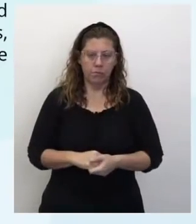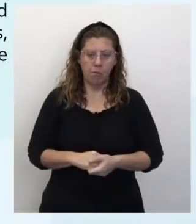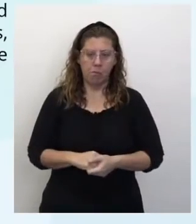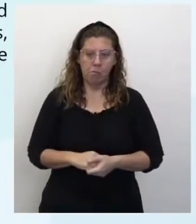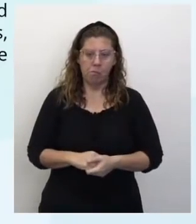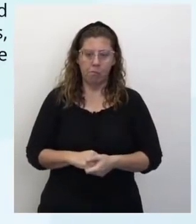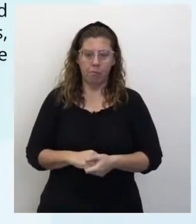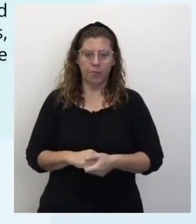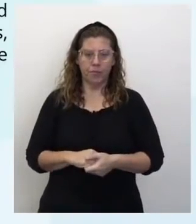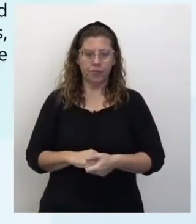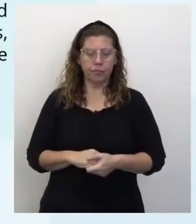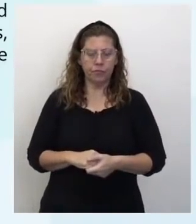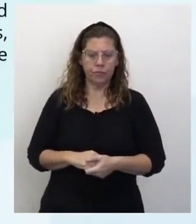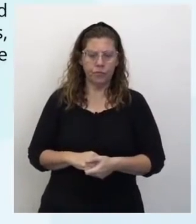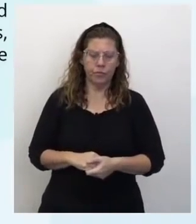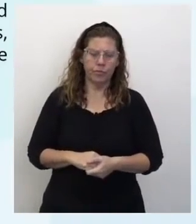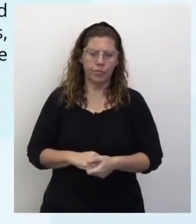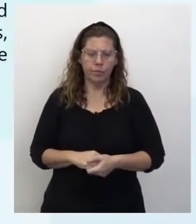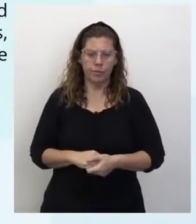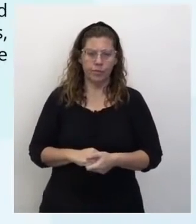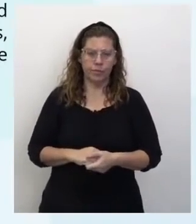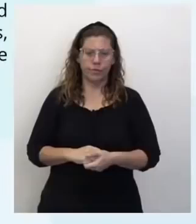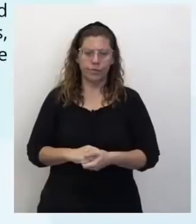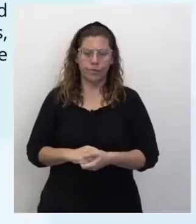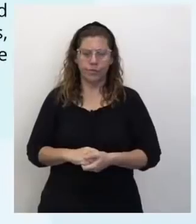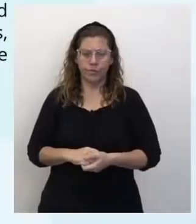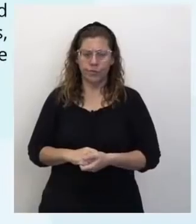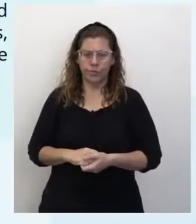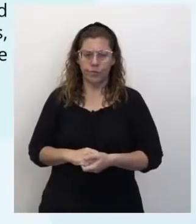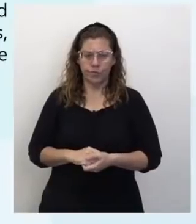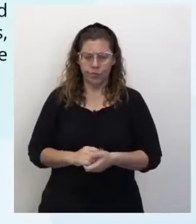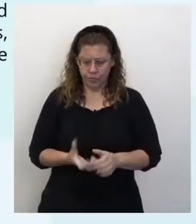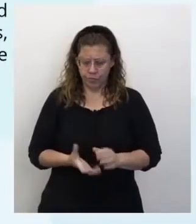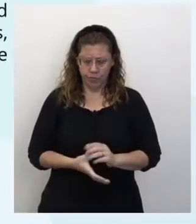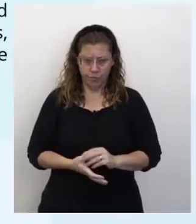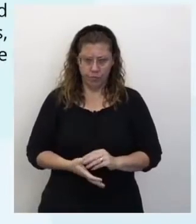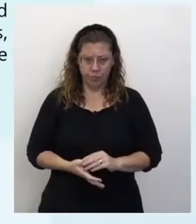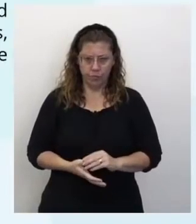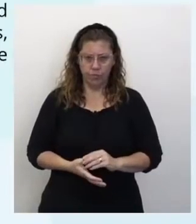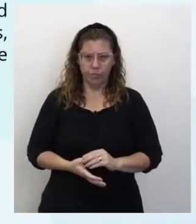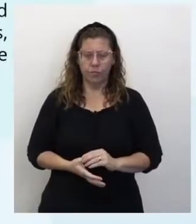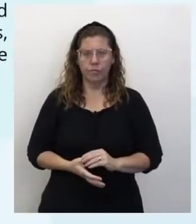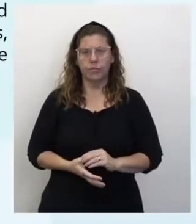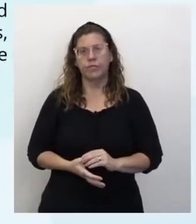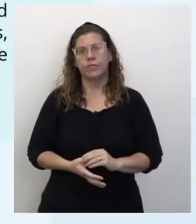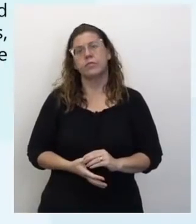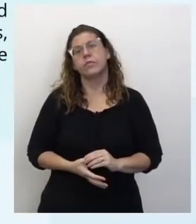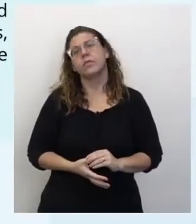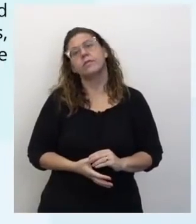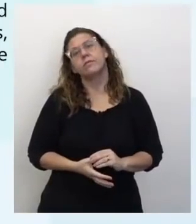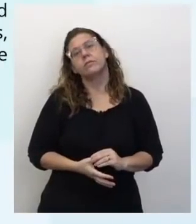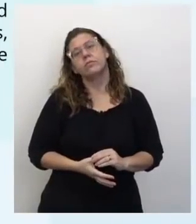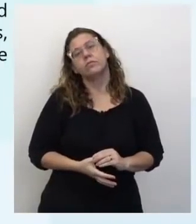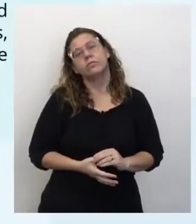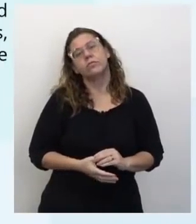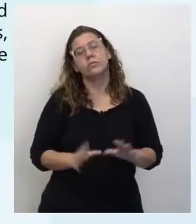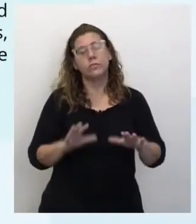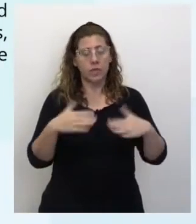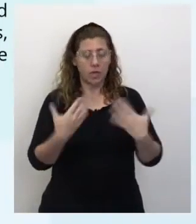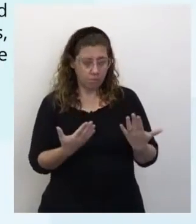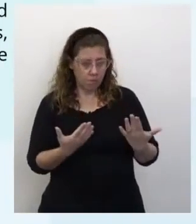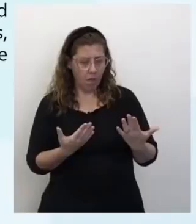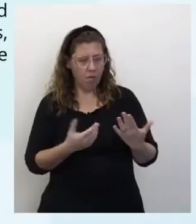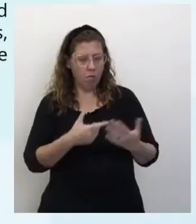and evolutionary theorist Richard Dawkins invented the word meme in 1976. Então, o biólogo